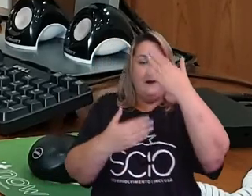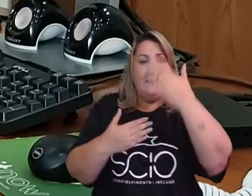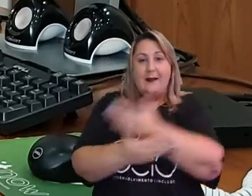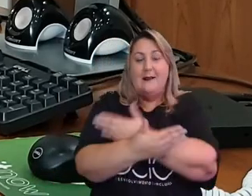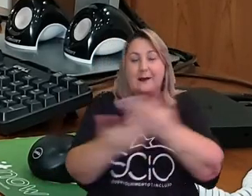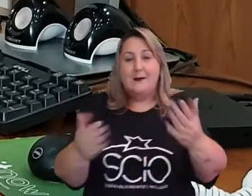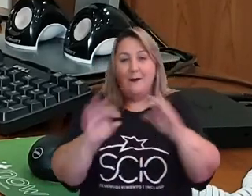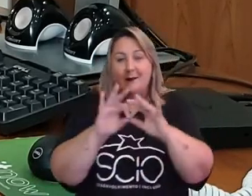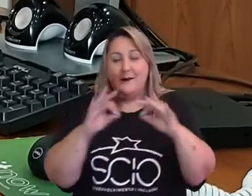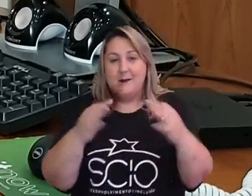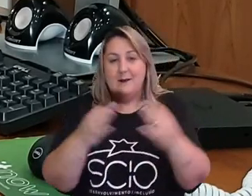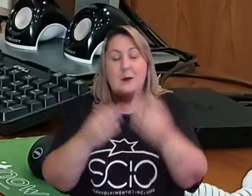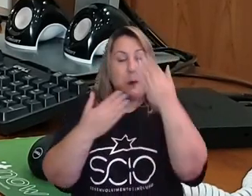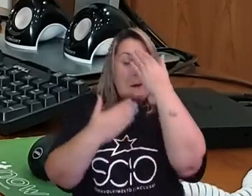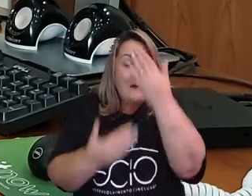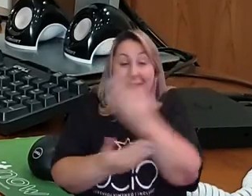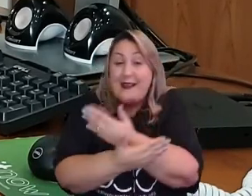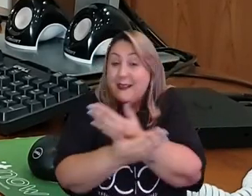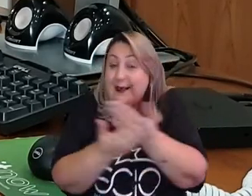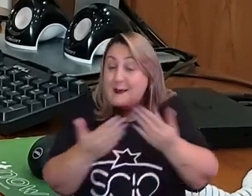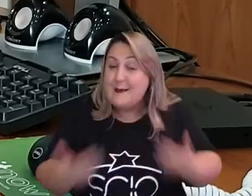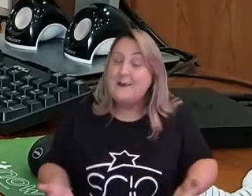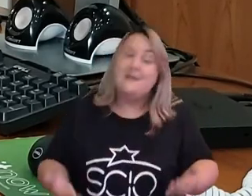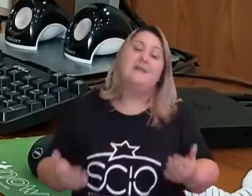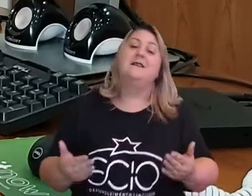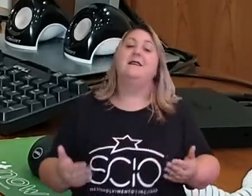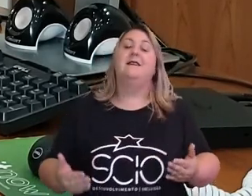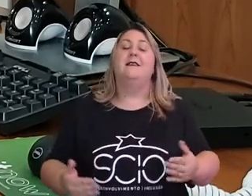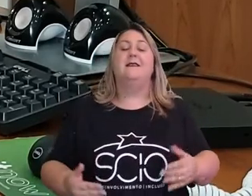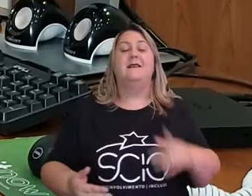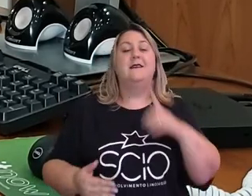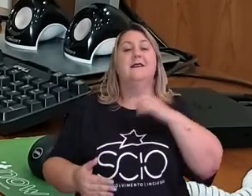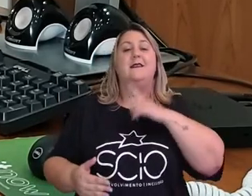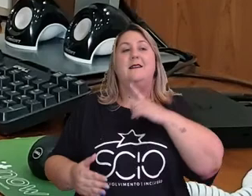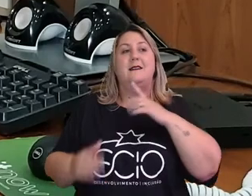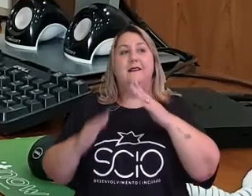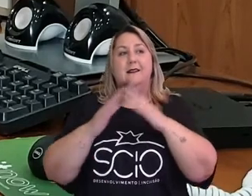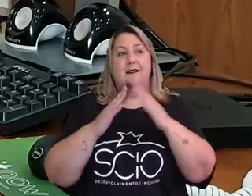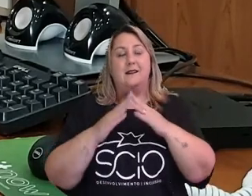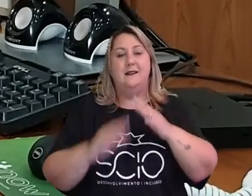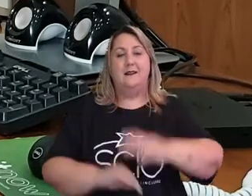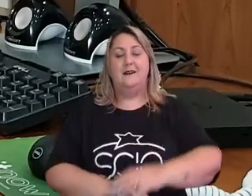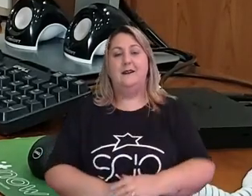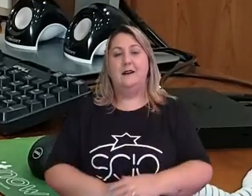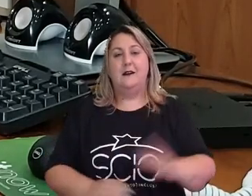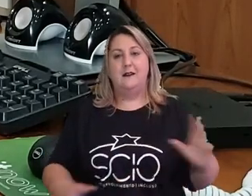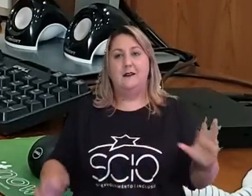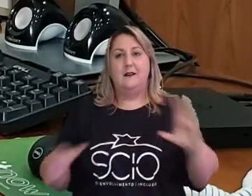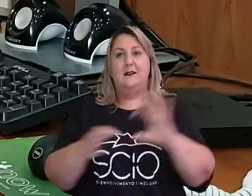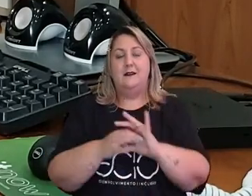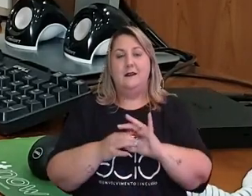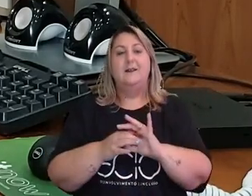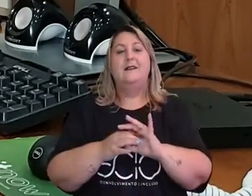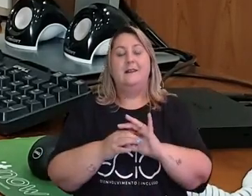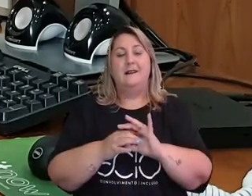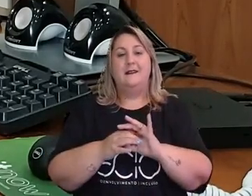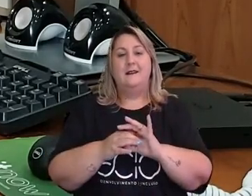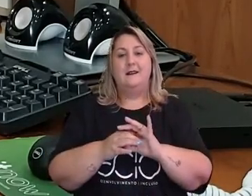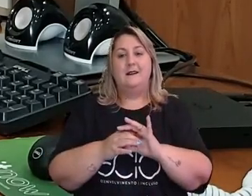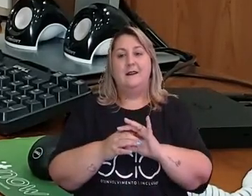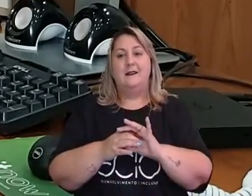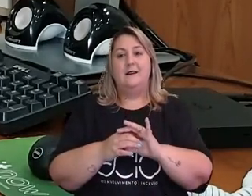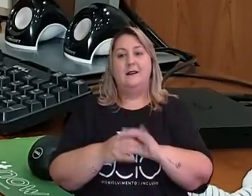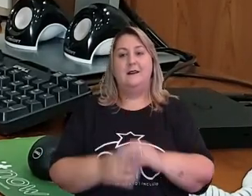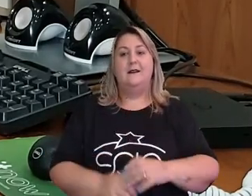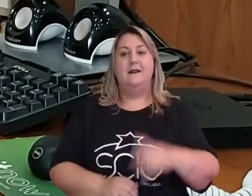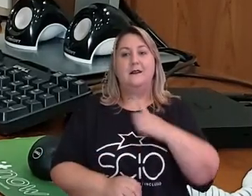família, obrigado a vocês todos, aqui, né, todo mundo que está dentro de casa, é brilhante. Essa união, essa força aqui, não tem quem segure de fato.